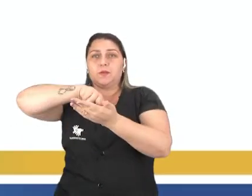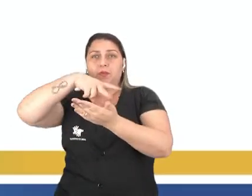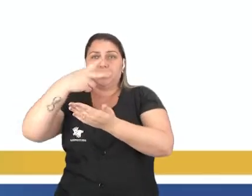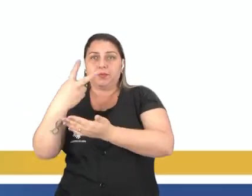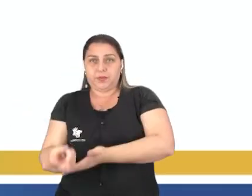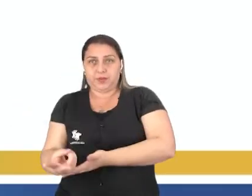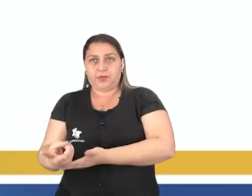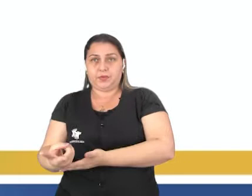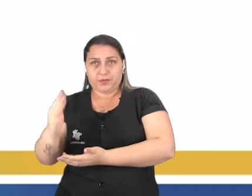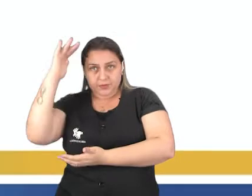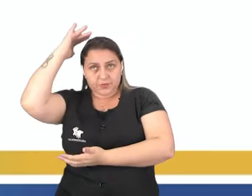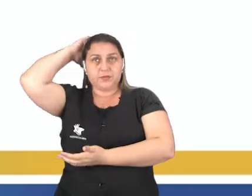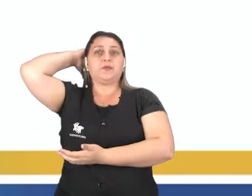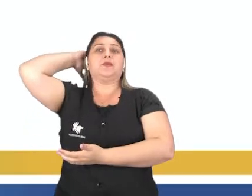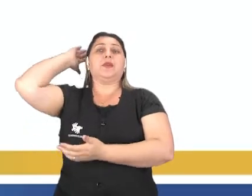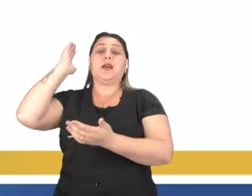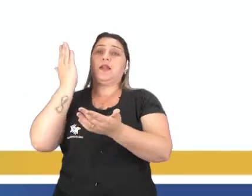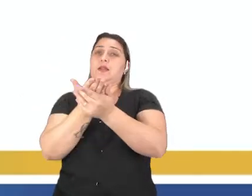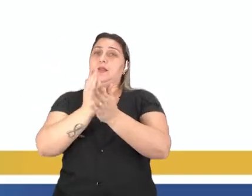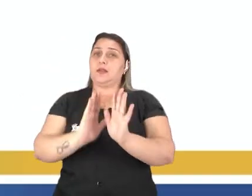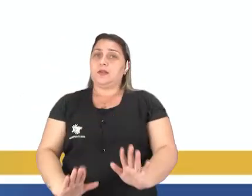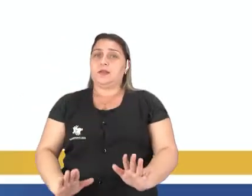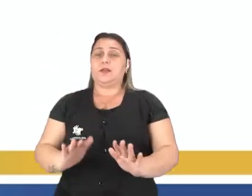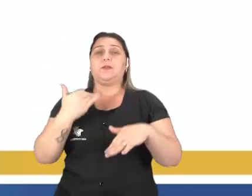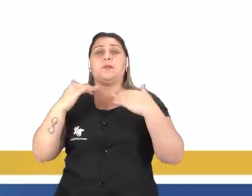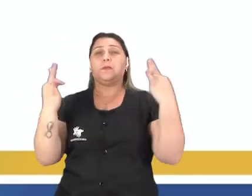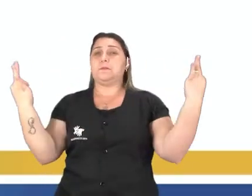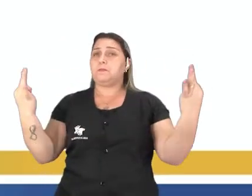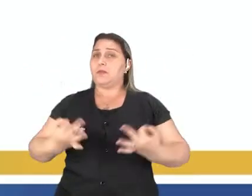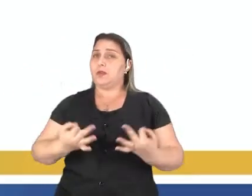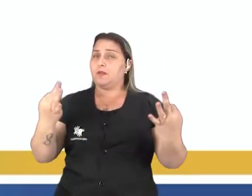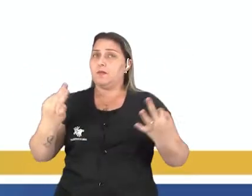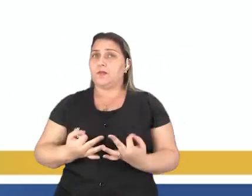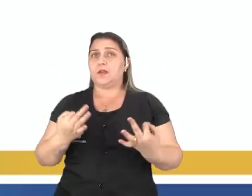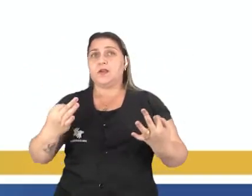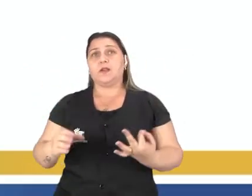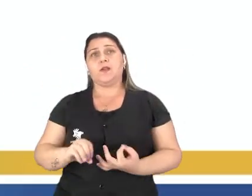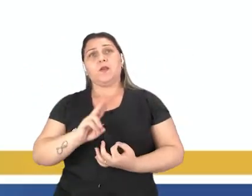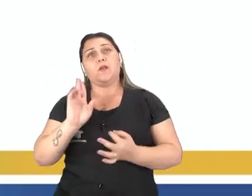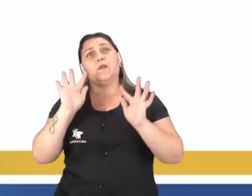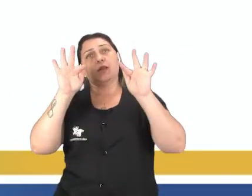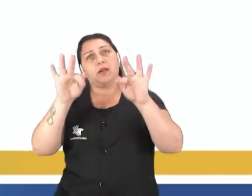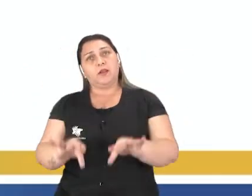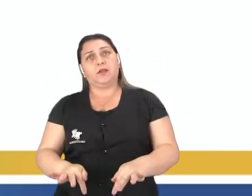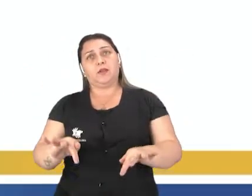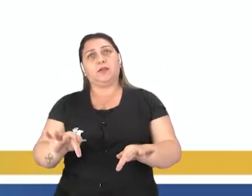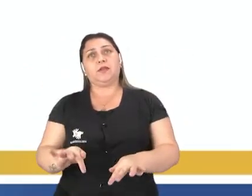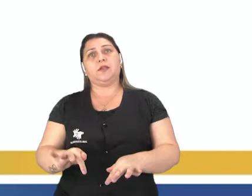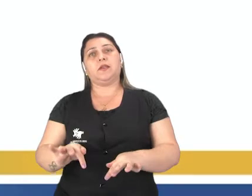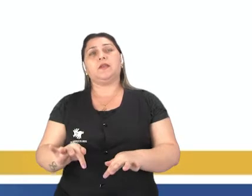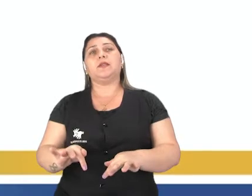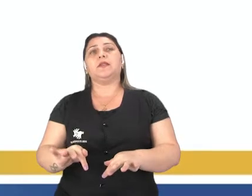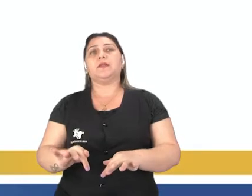costas no chão, ao término de um movimento perfeito ou quando é finalizado por um